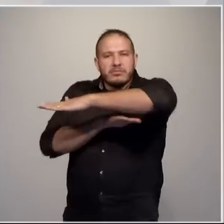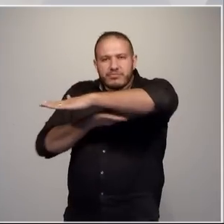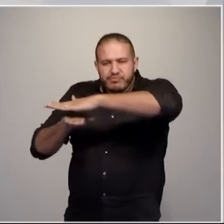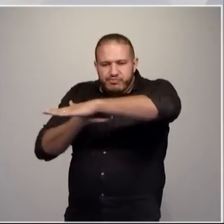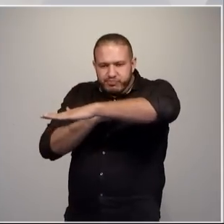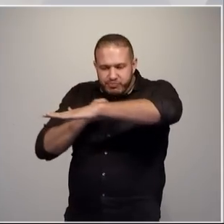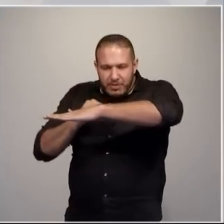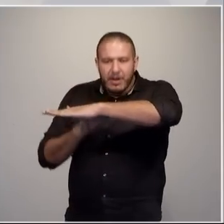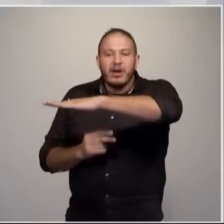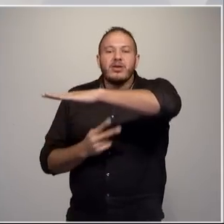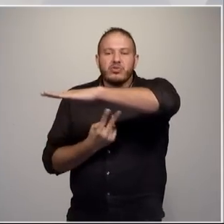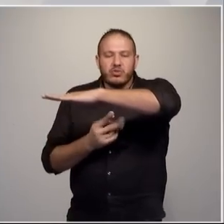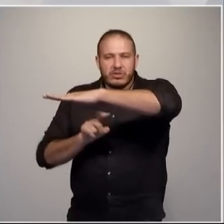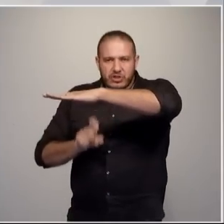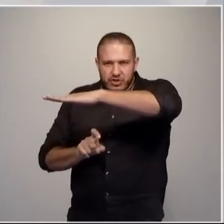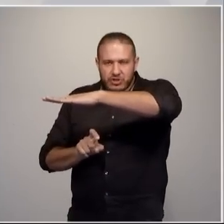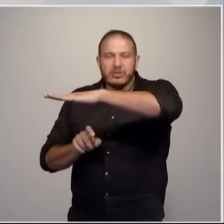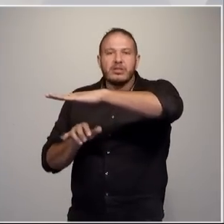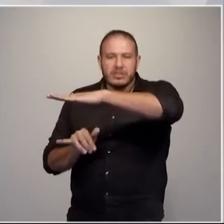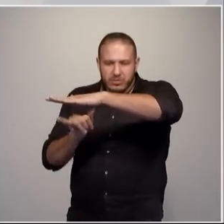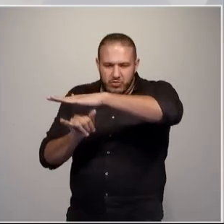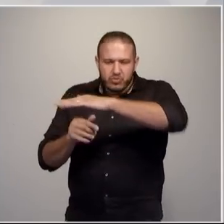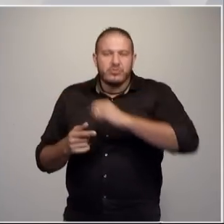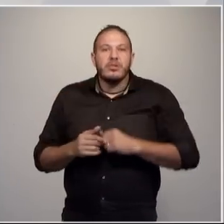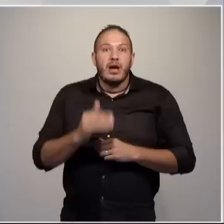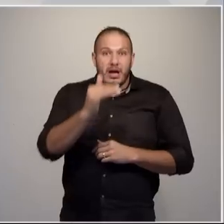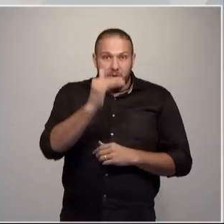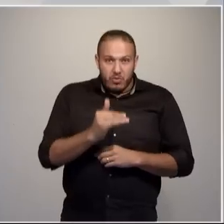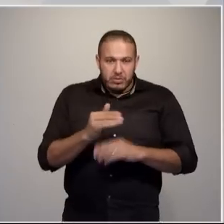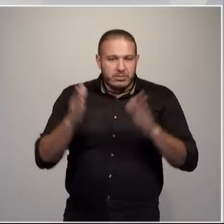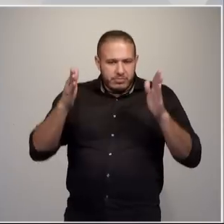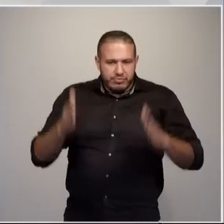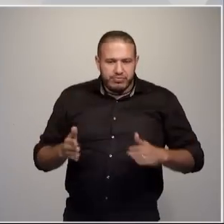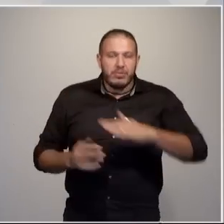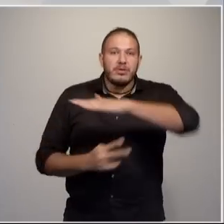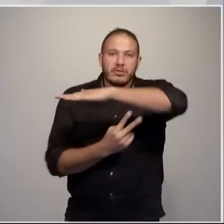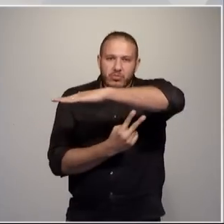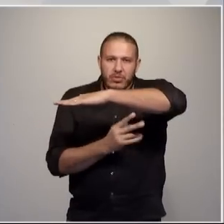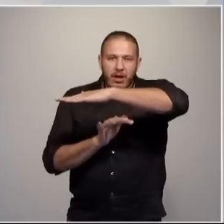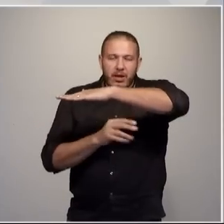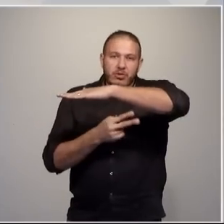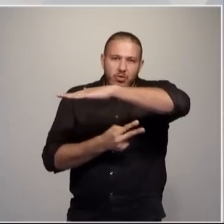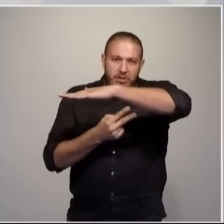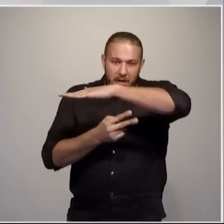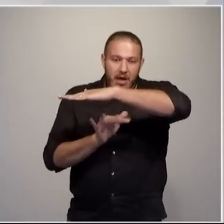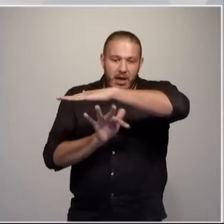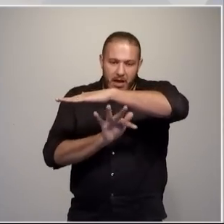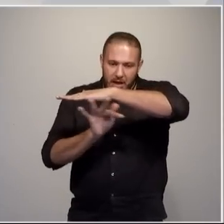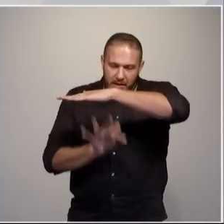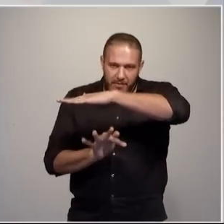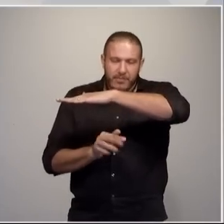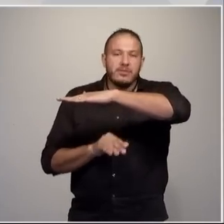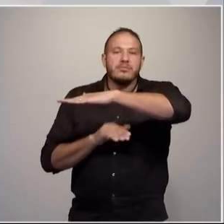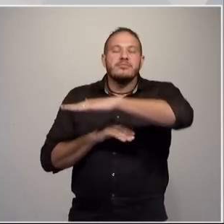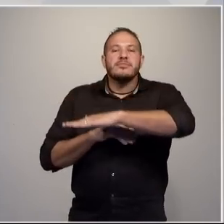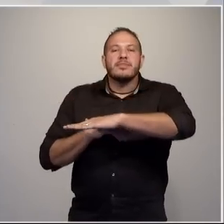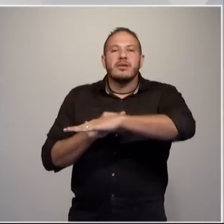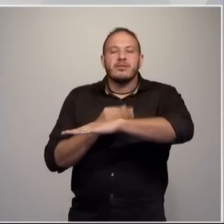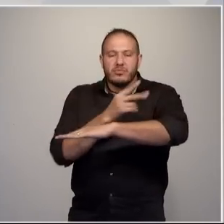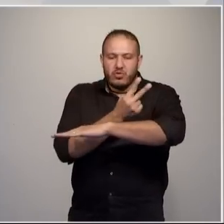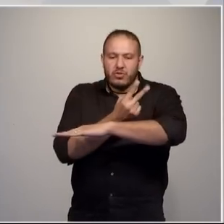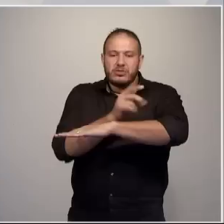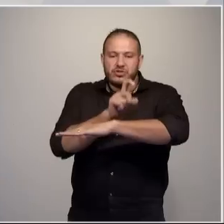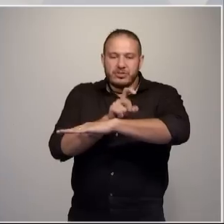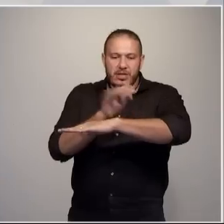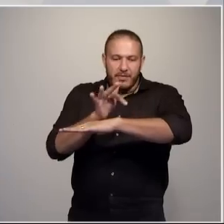derivada segunda da f em yx. Observe que tanto faz a ordem xy ou yx,